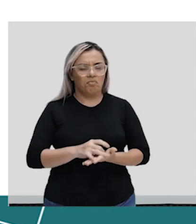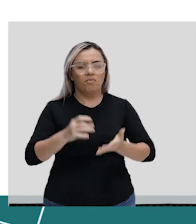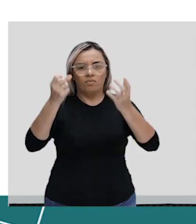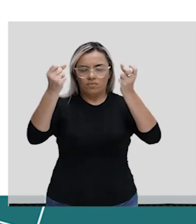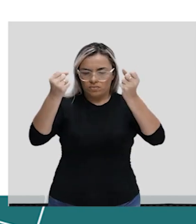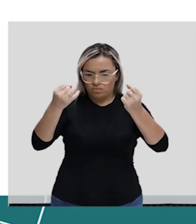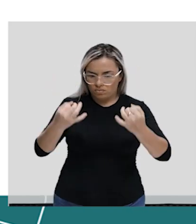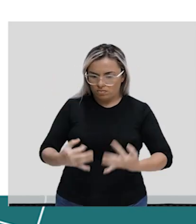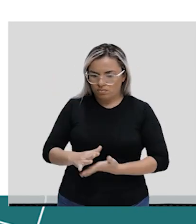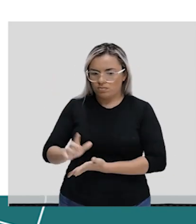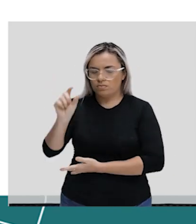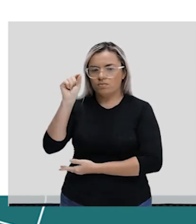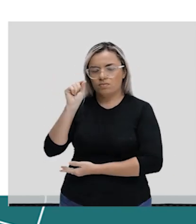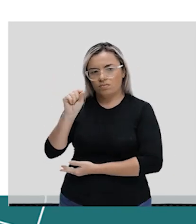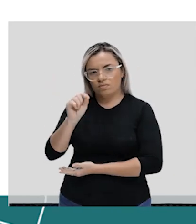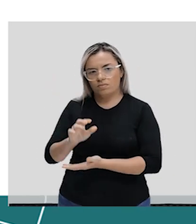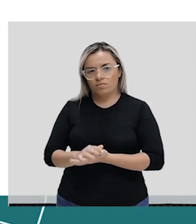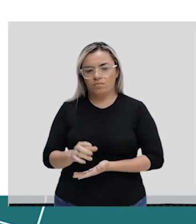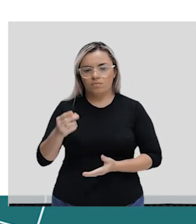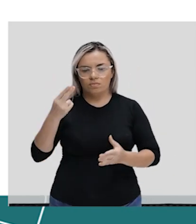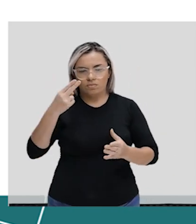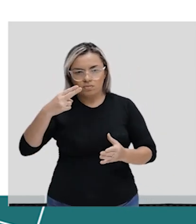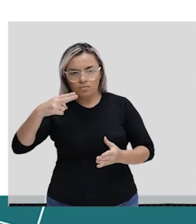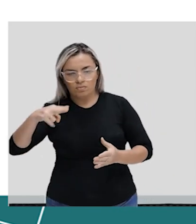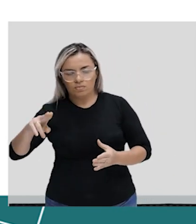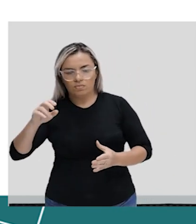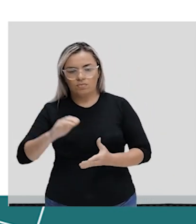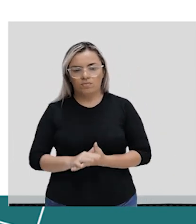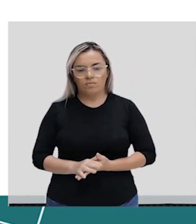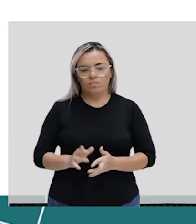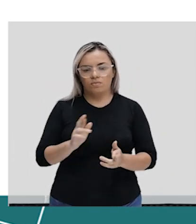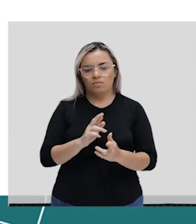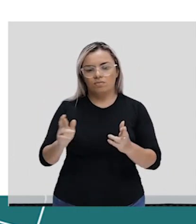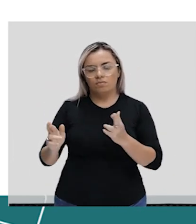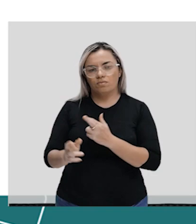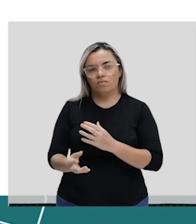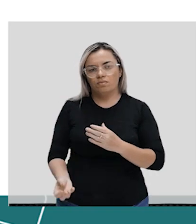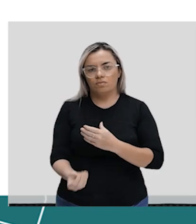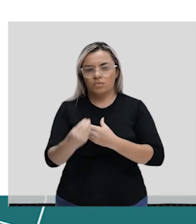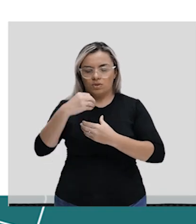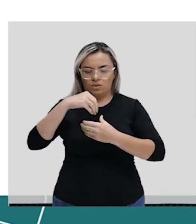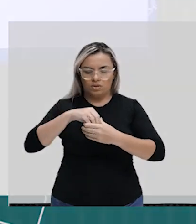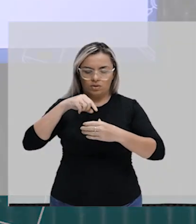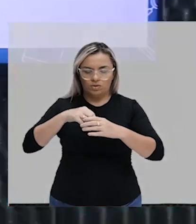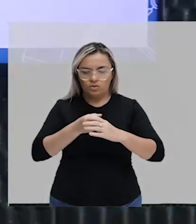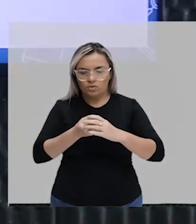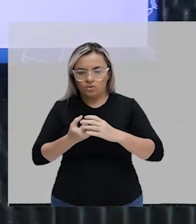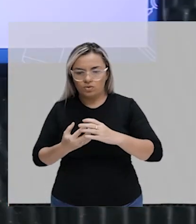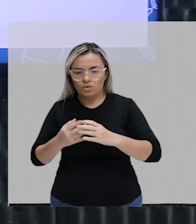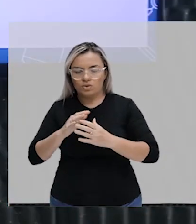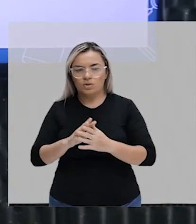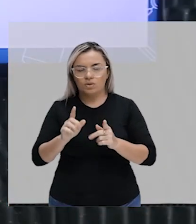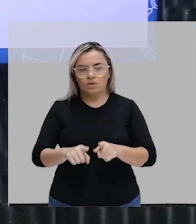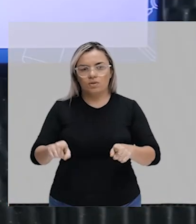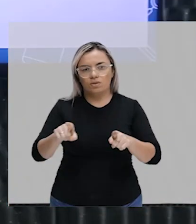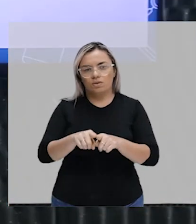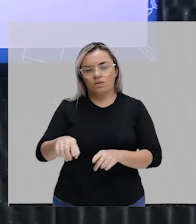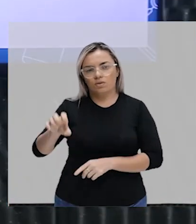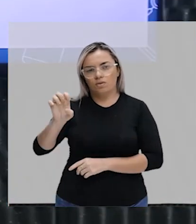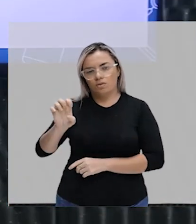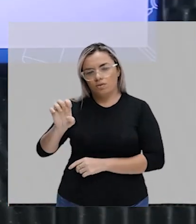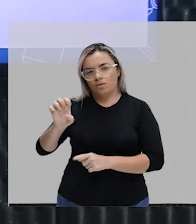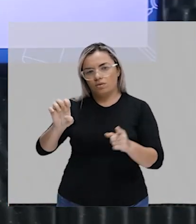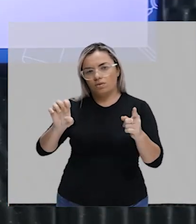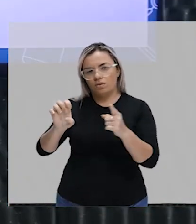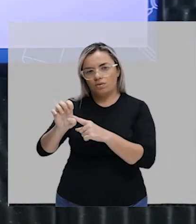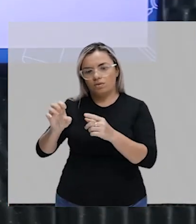o que é essa chamada relação de inclusão e relação de pertinência. Renata, mas espera aí, por que tu já está falando